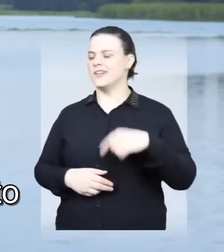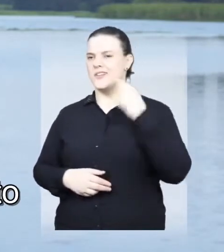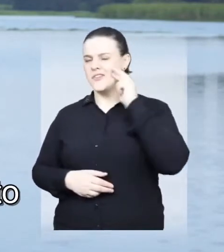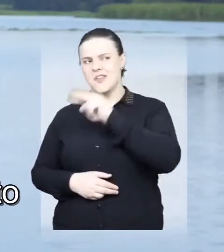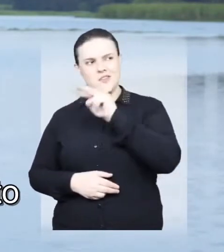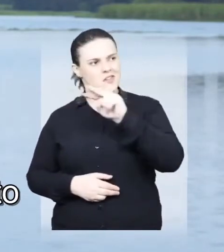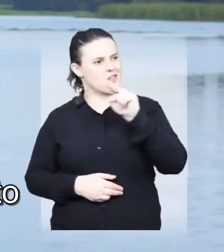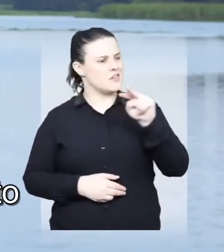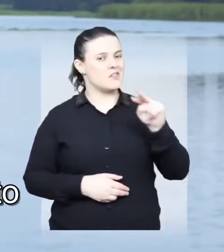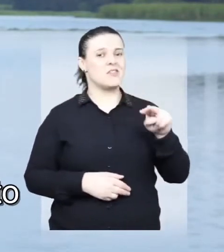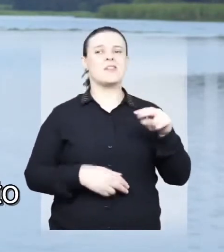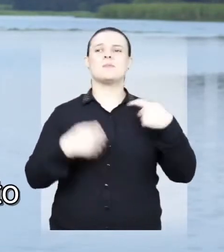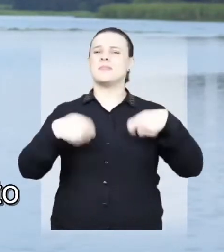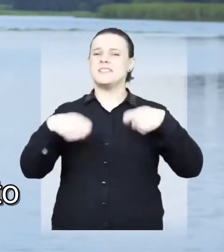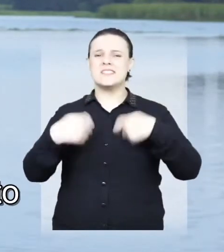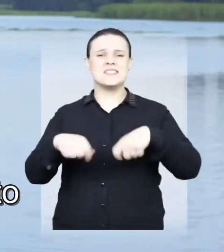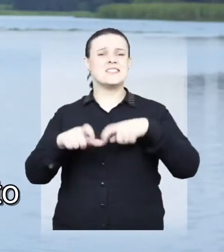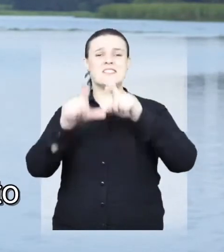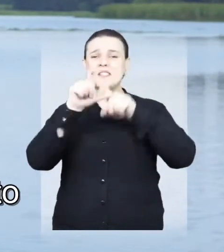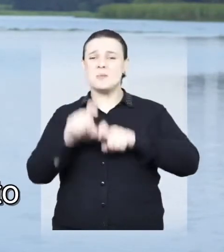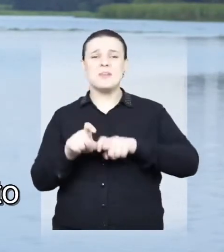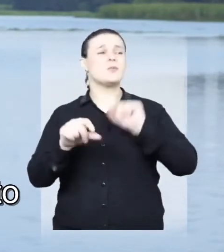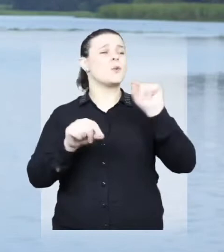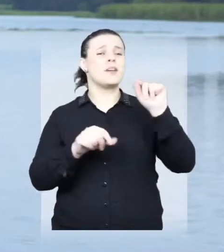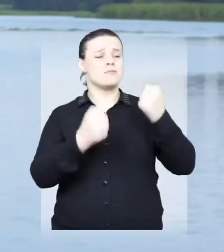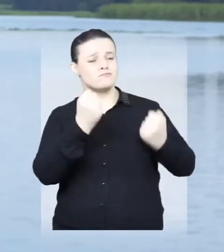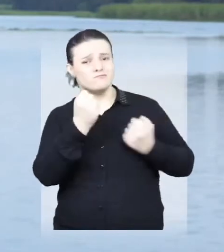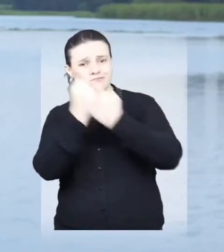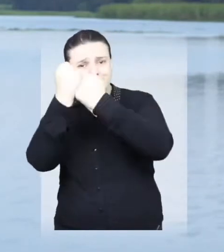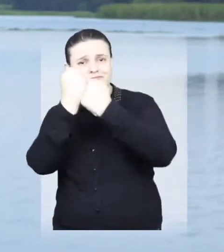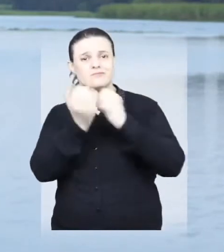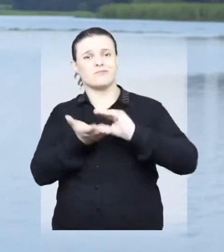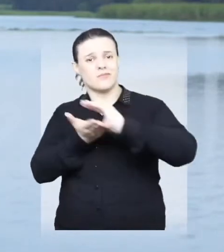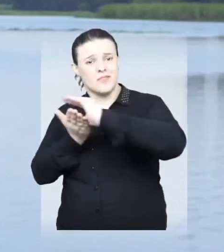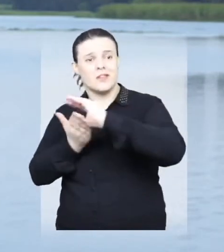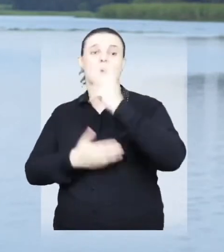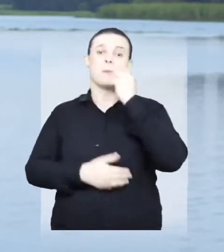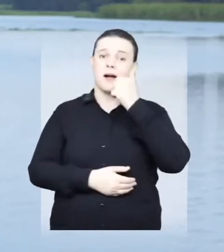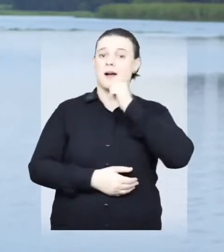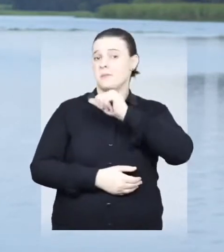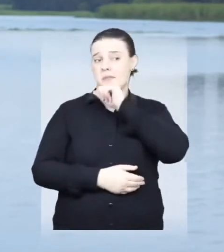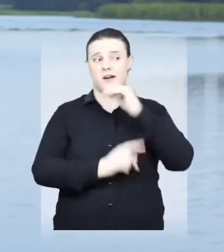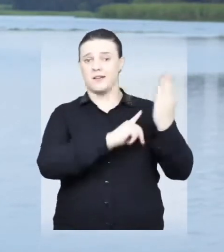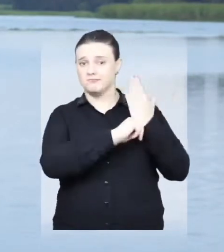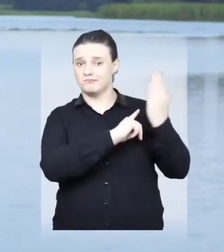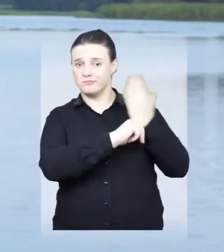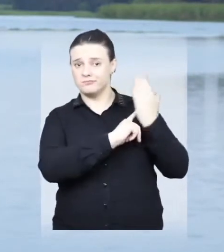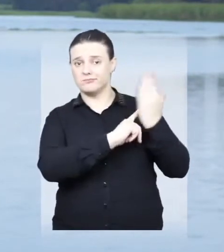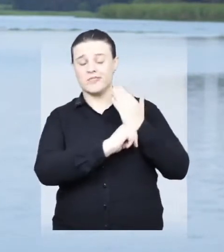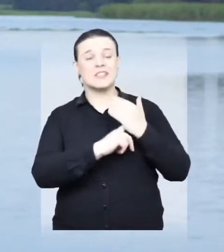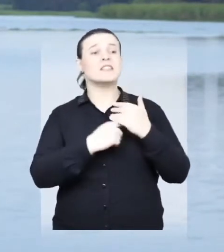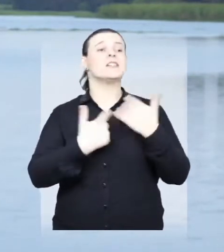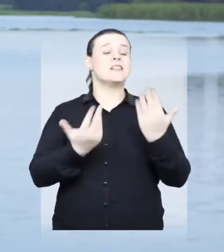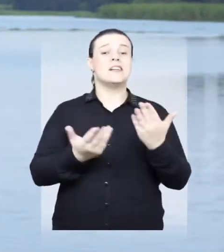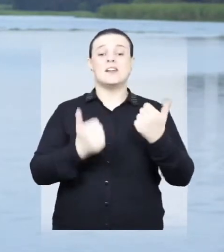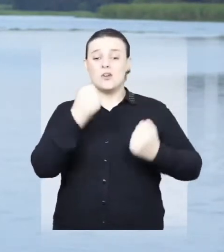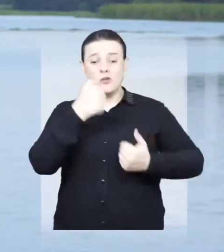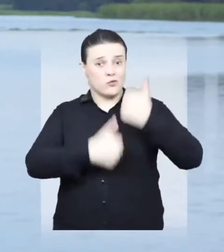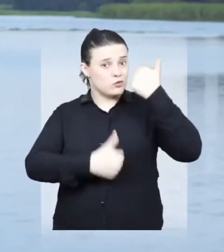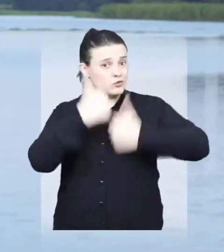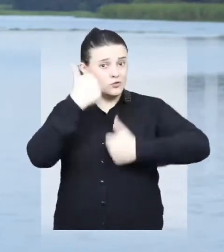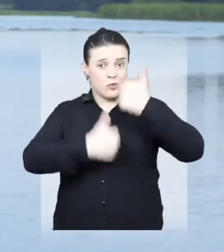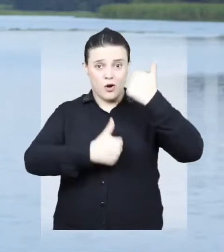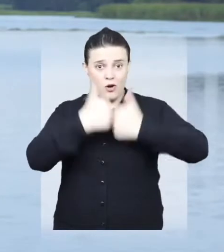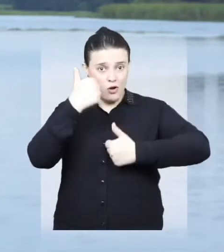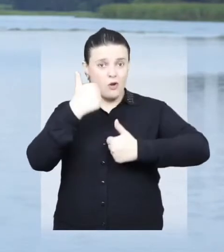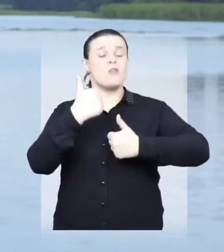você visse que muito dependeria do seu patrocínio, do seu mãe ou pai patrocínio, o futebol ainda